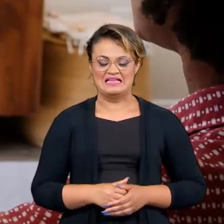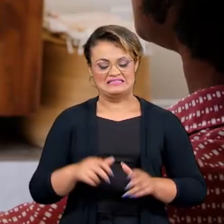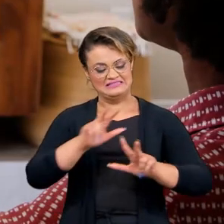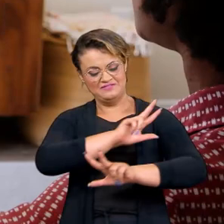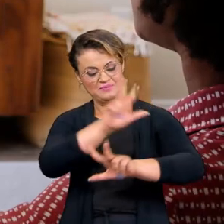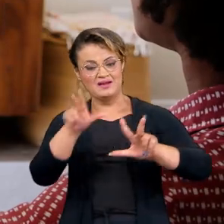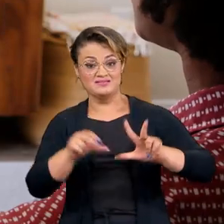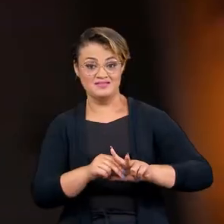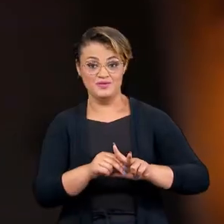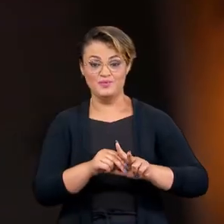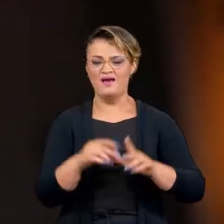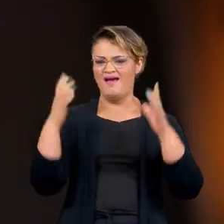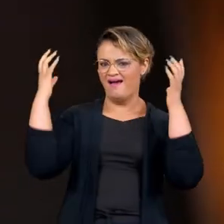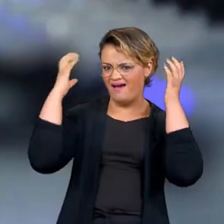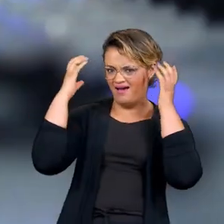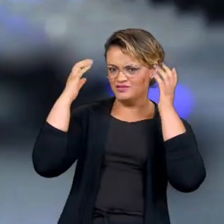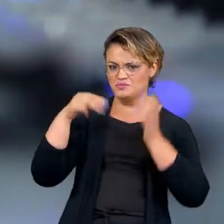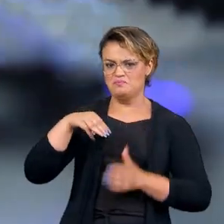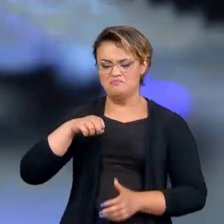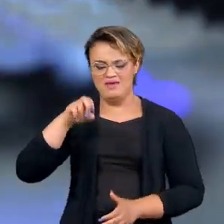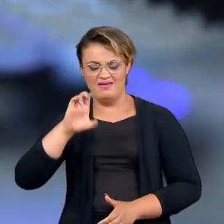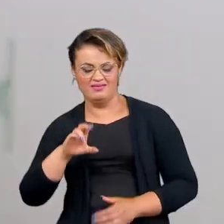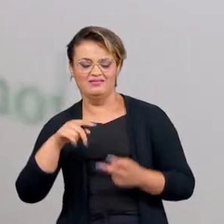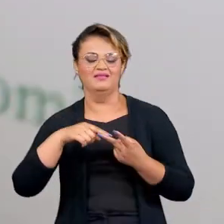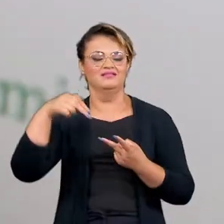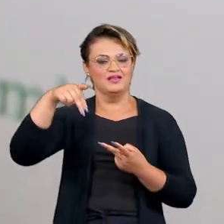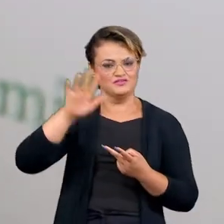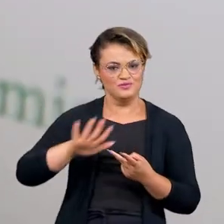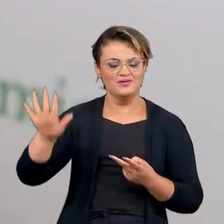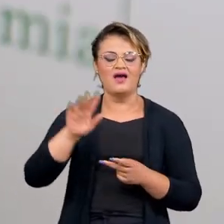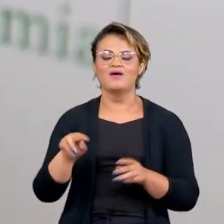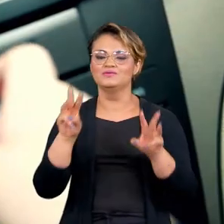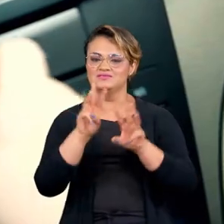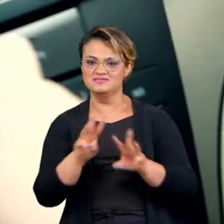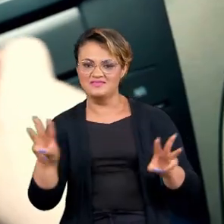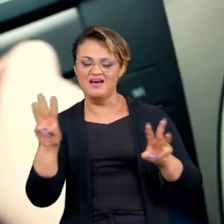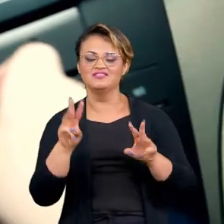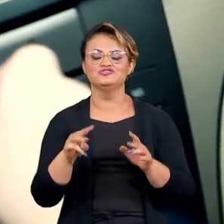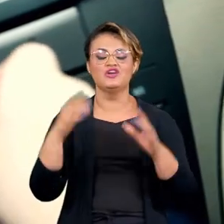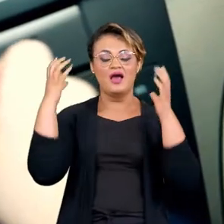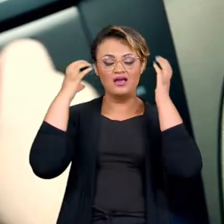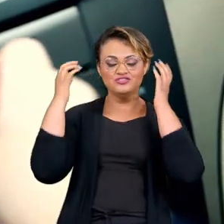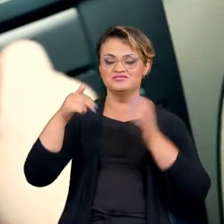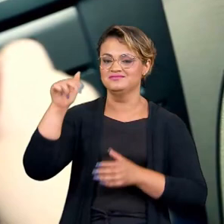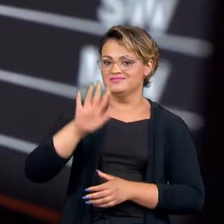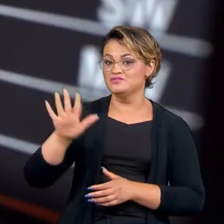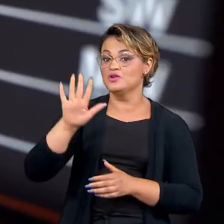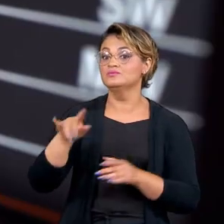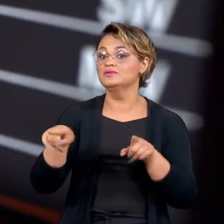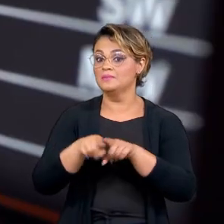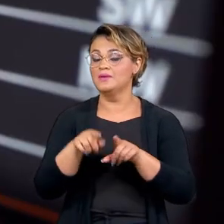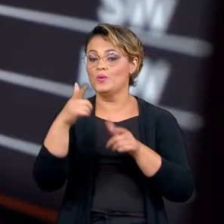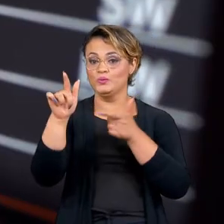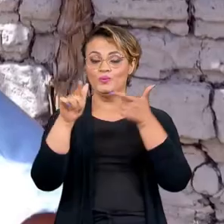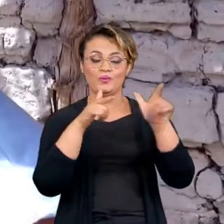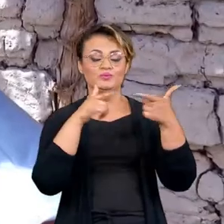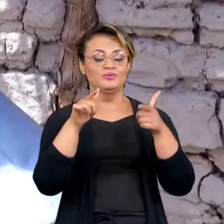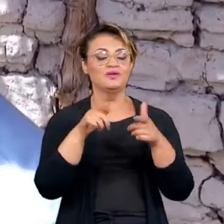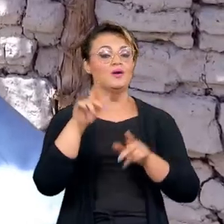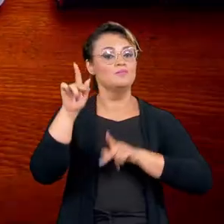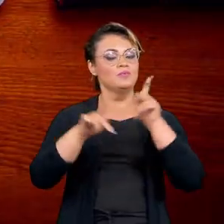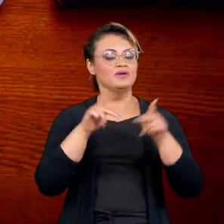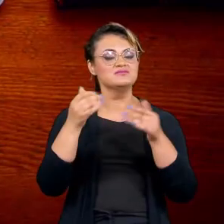Com a TV Brasil, Rádio MEC, Rádio Nacional, Agência Brasil e Rádio Agência Nacional, a população